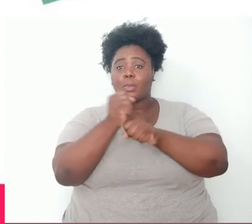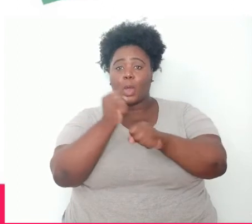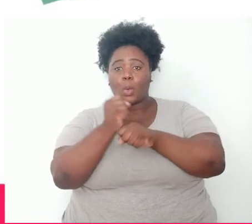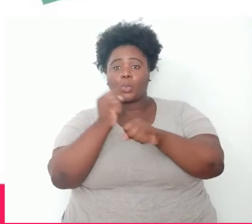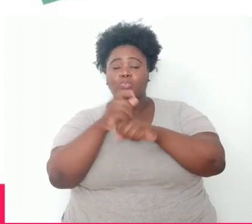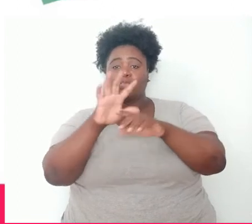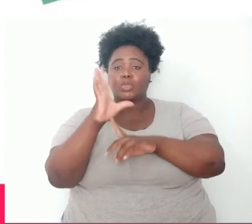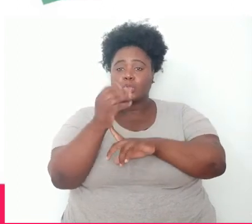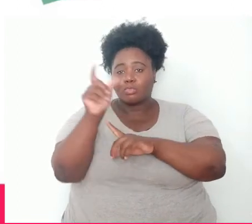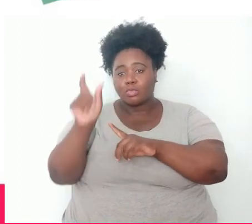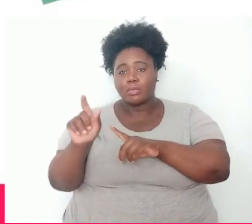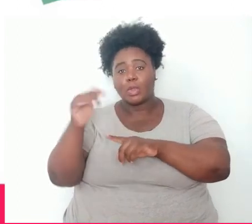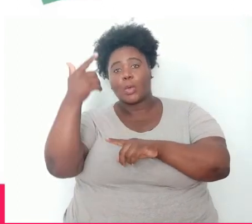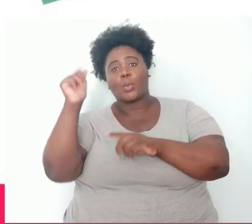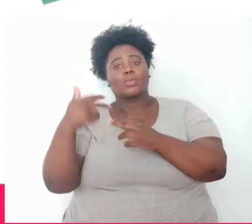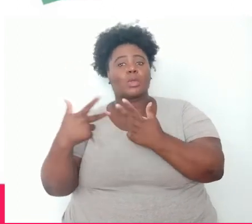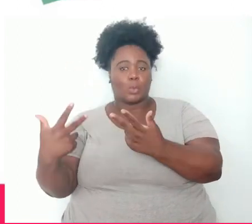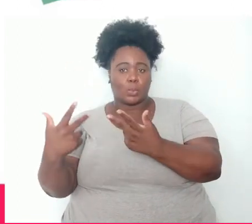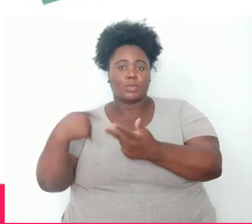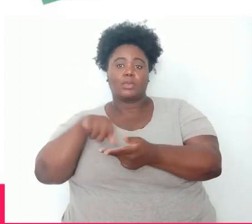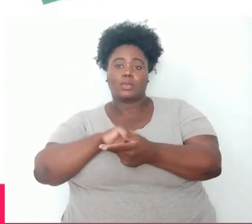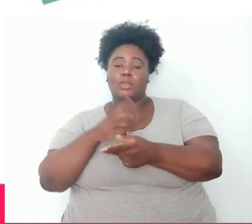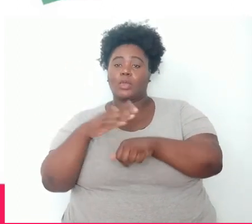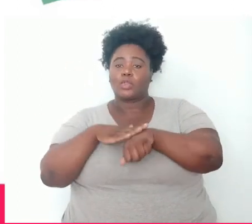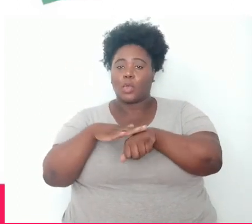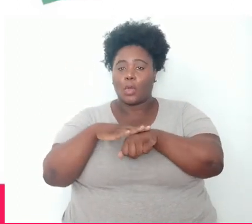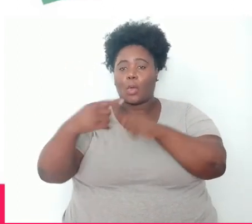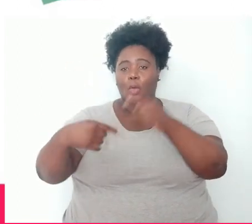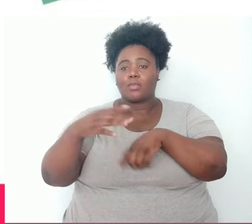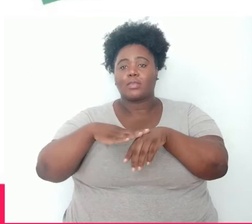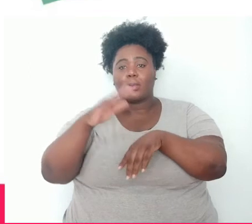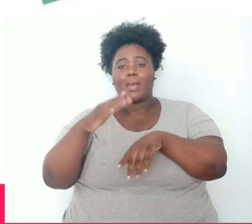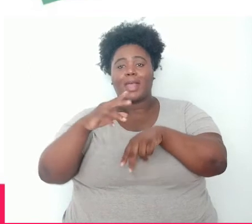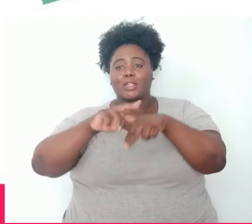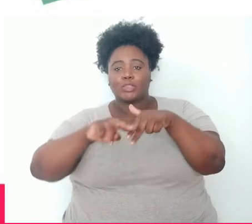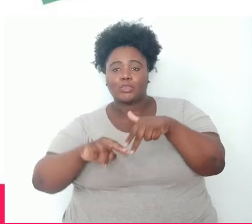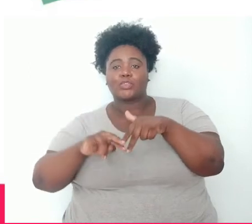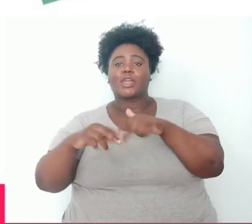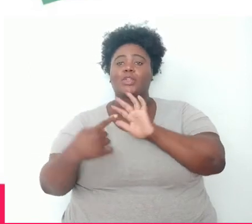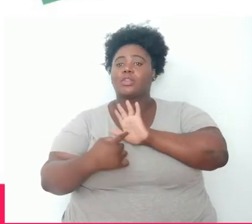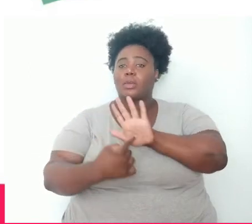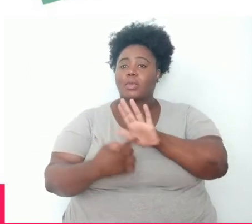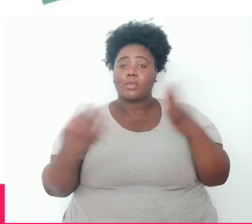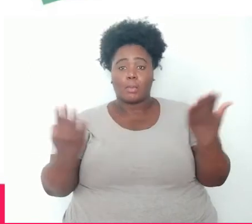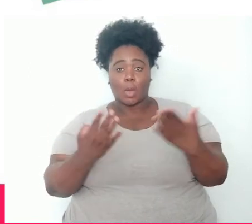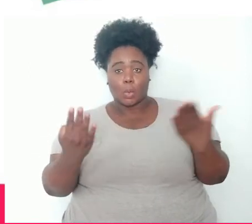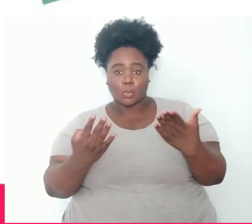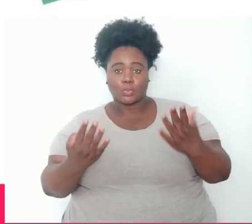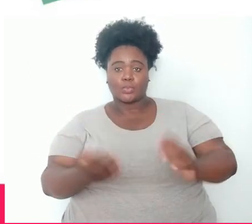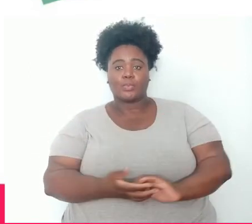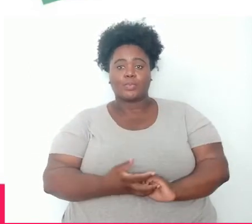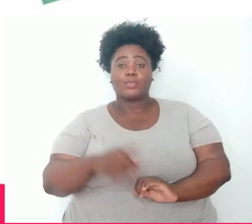uma outra questão, né, que a gente vem aqui para discutir um pouco mais do gênero da performance na atualidade, né? Você